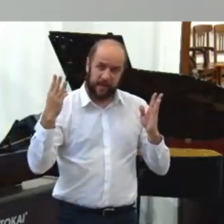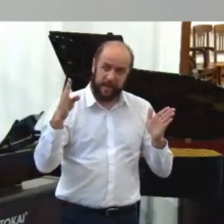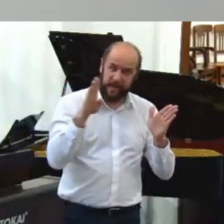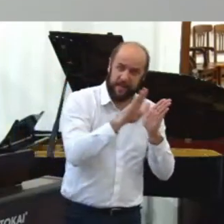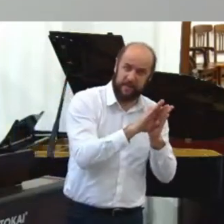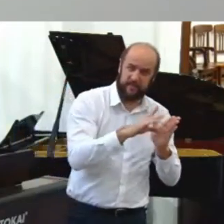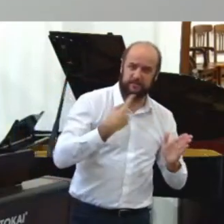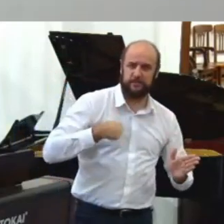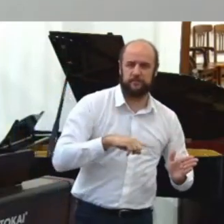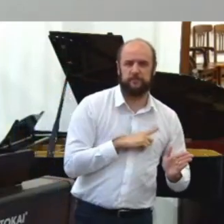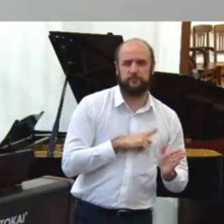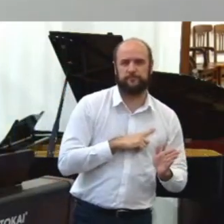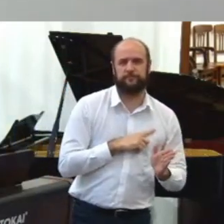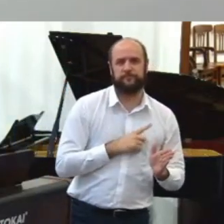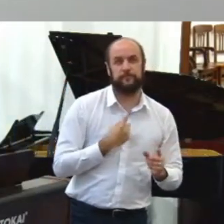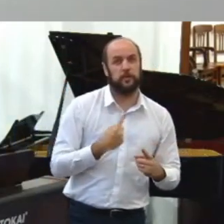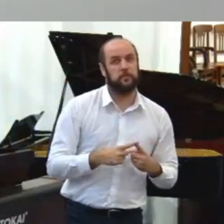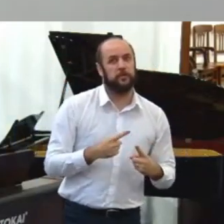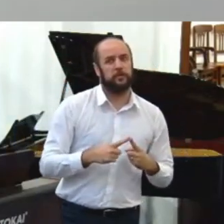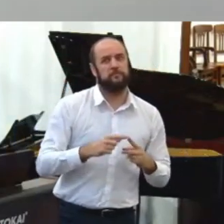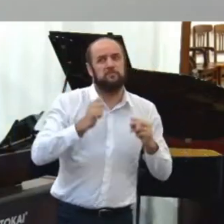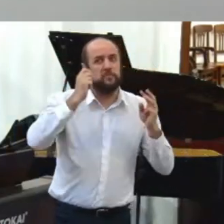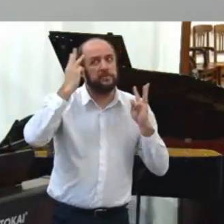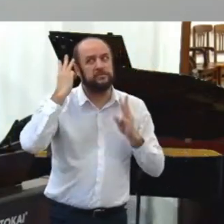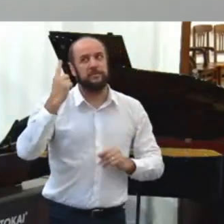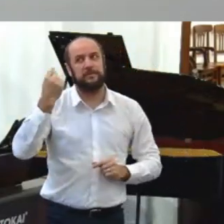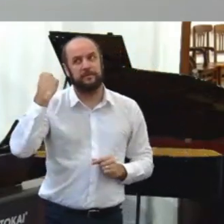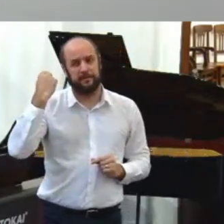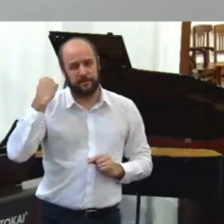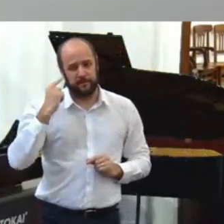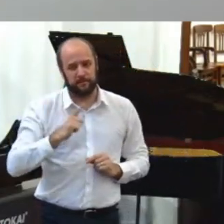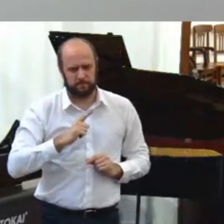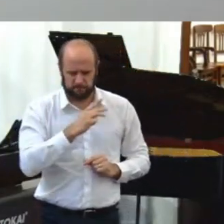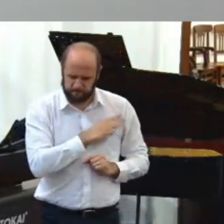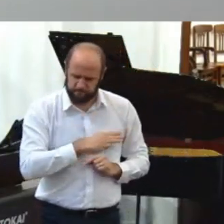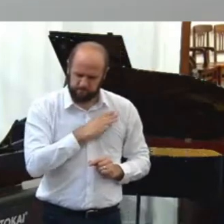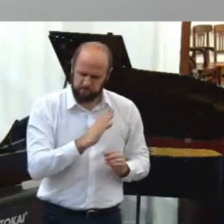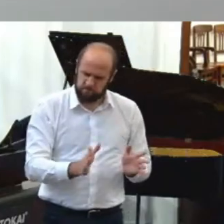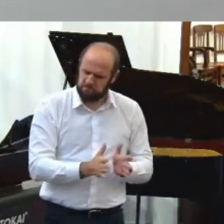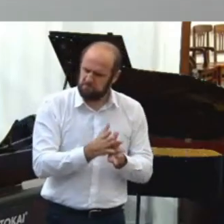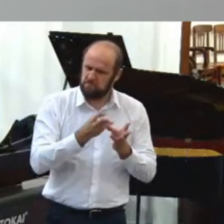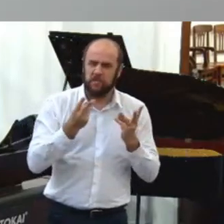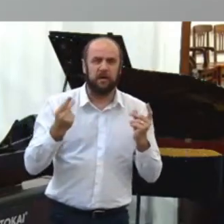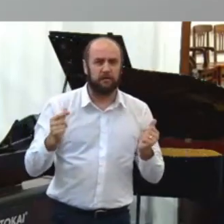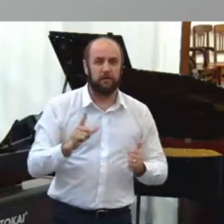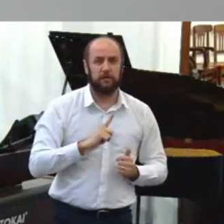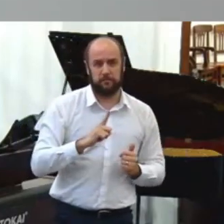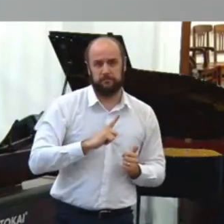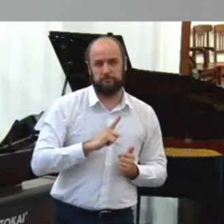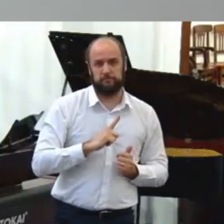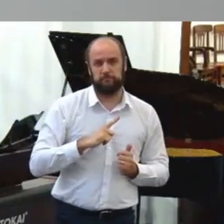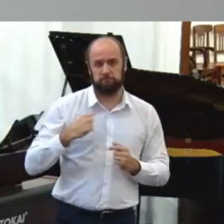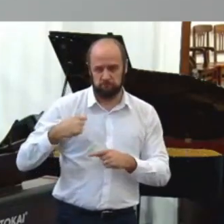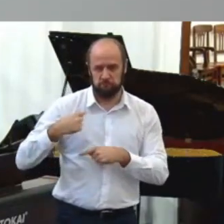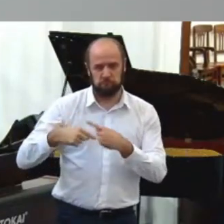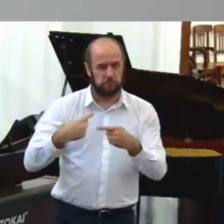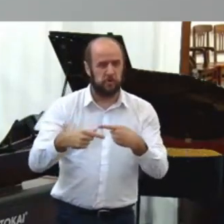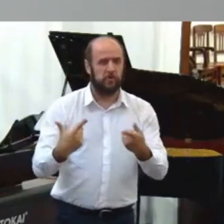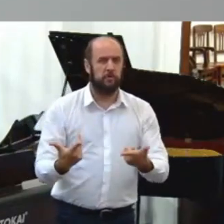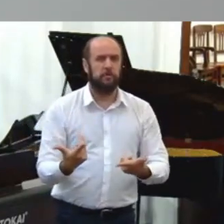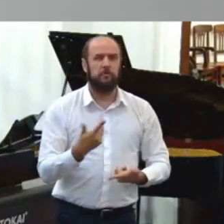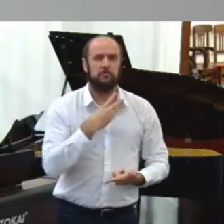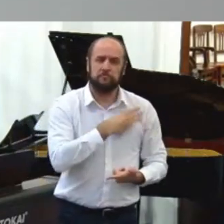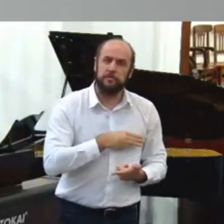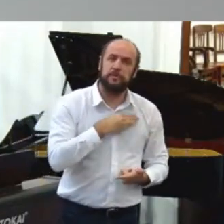nós? É porque Moisés, meus irmãos, teria um ministério magnífico, no futuro.